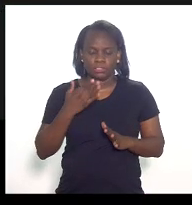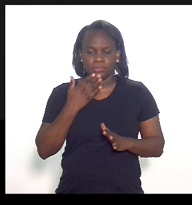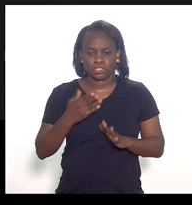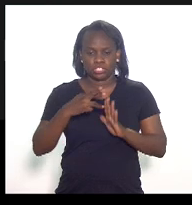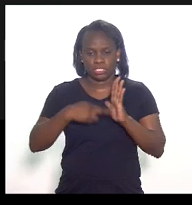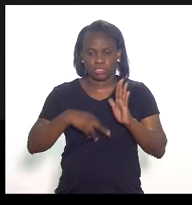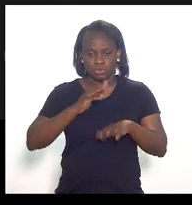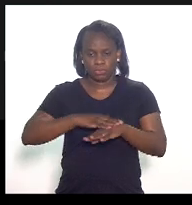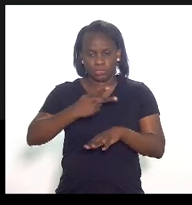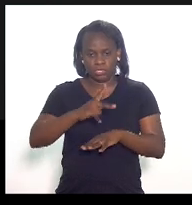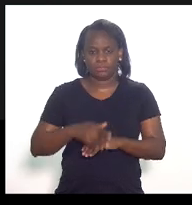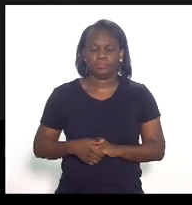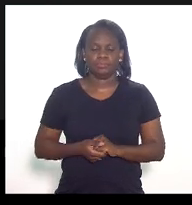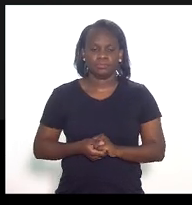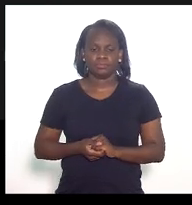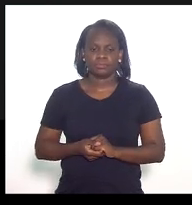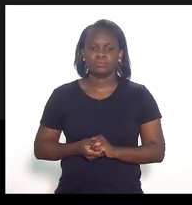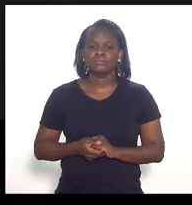relator.